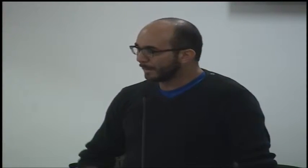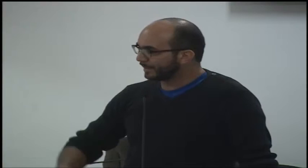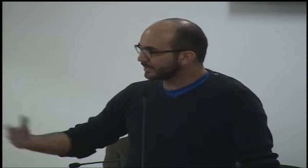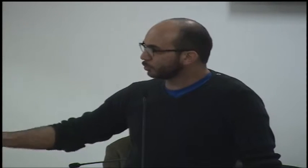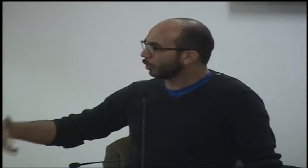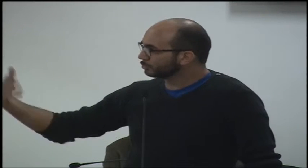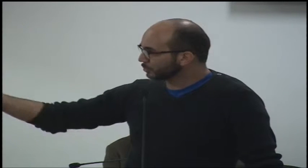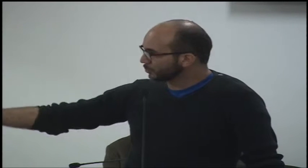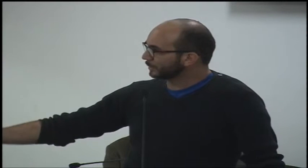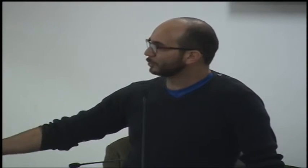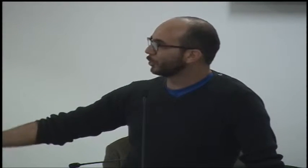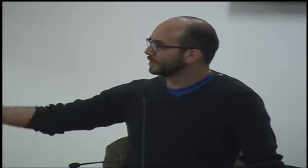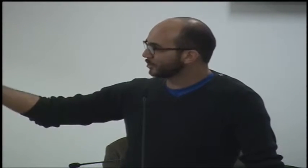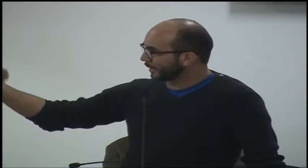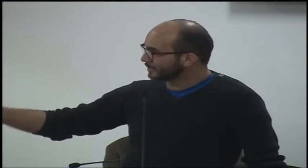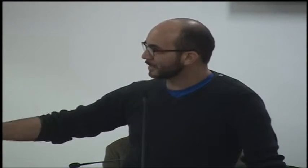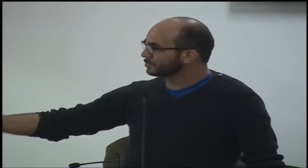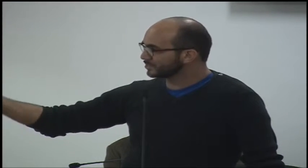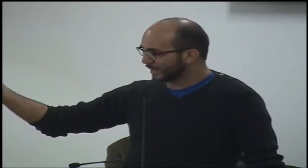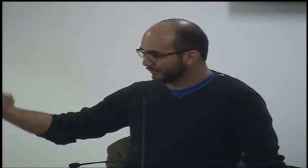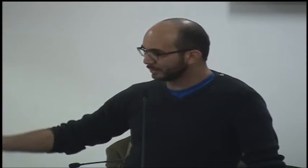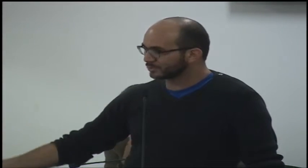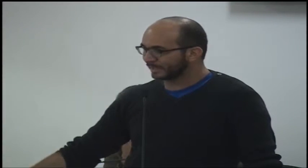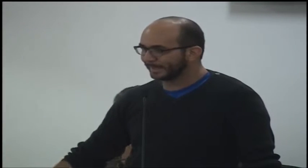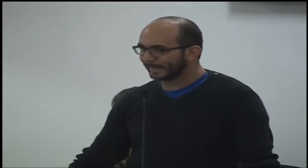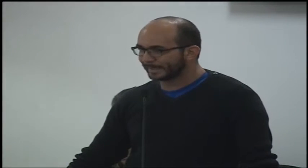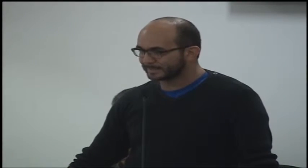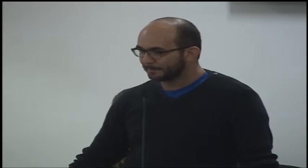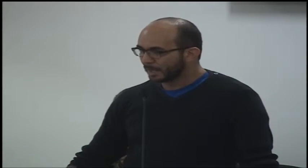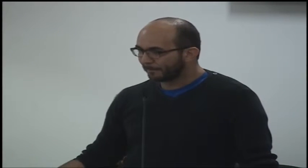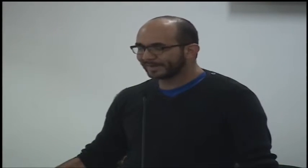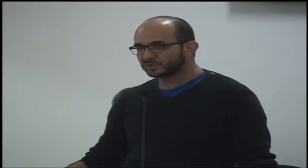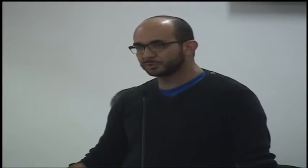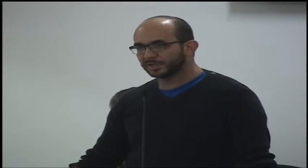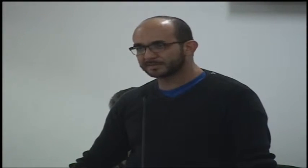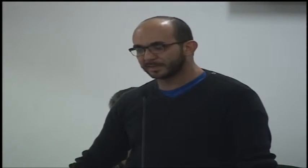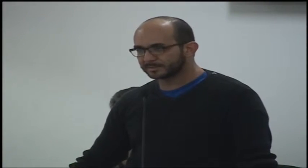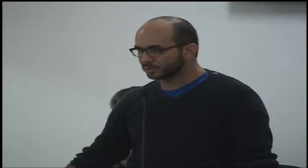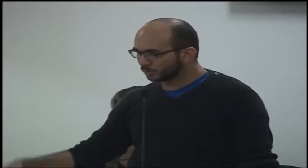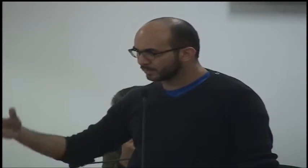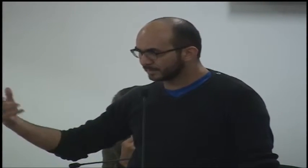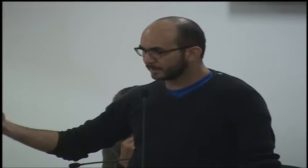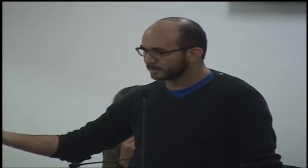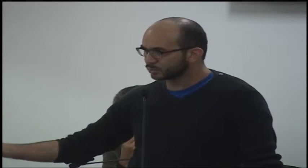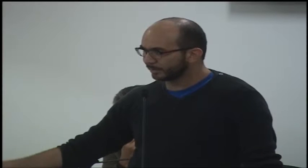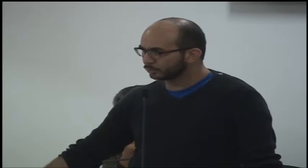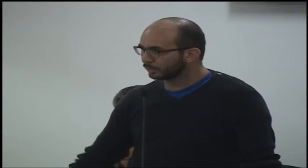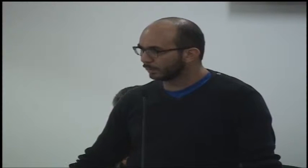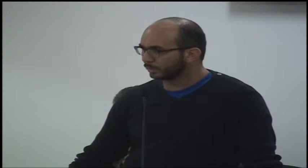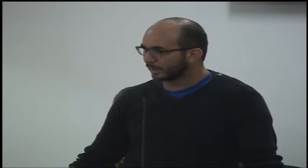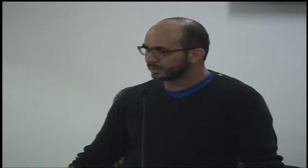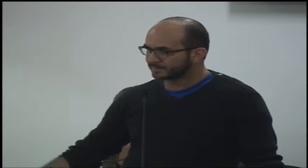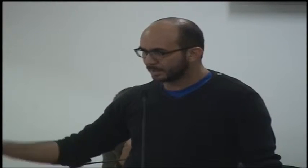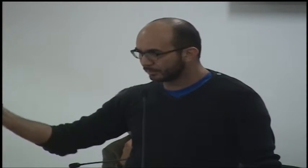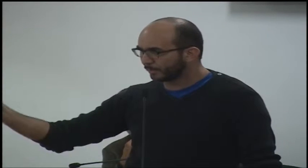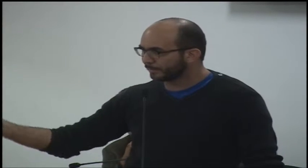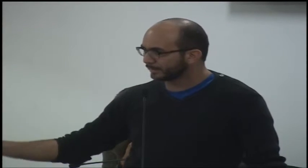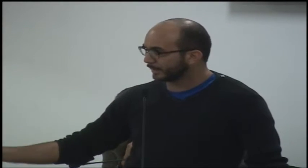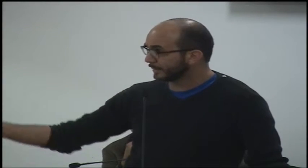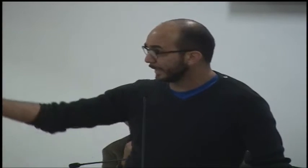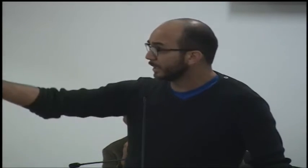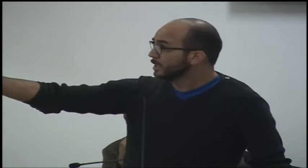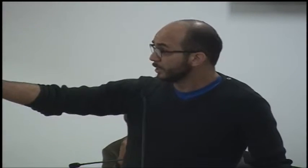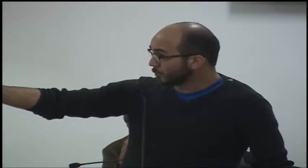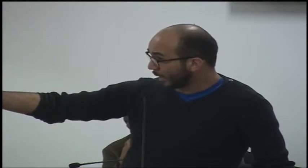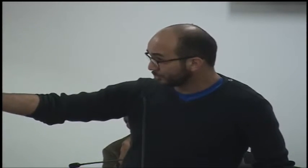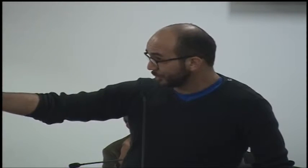Me apresentou outros lutadores e organizamos eventos aqui na casa para discutir esta questão sobretudo da igualdade racial, que é uma bandeira